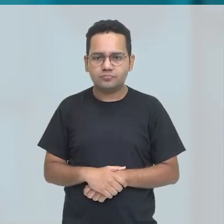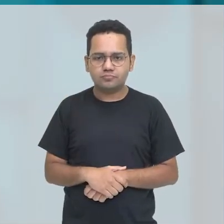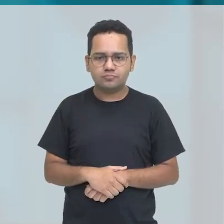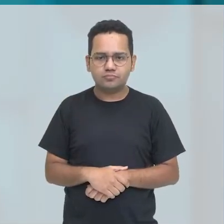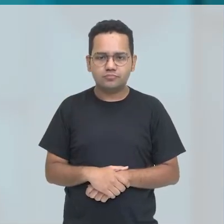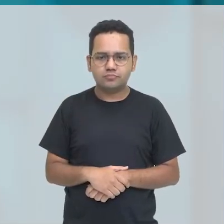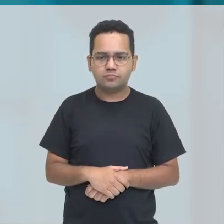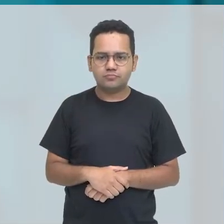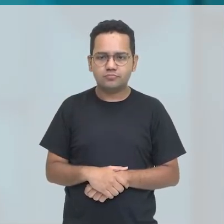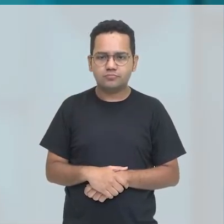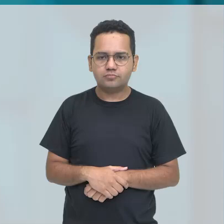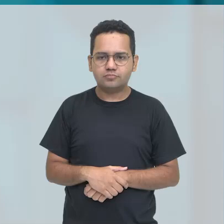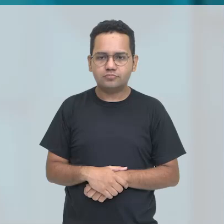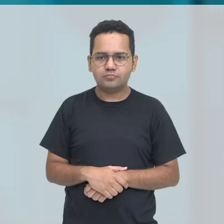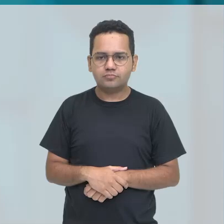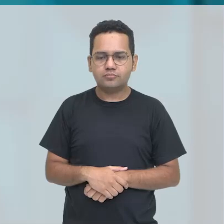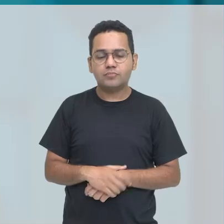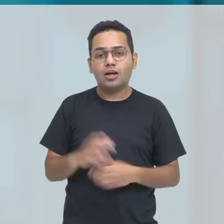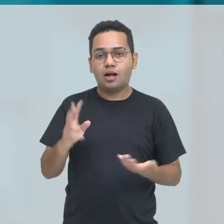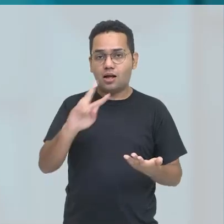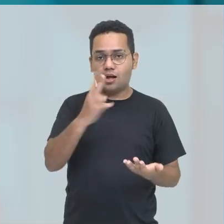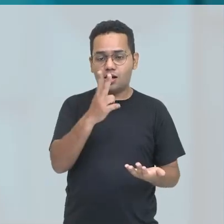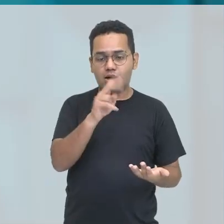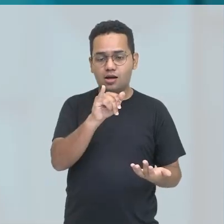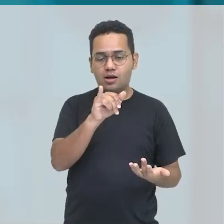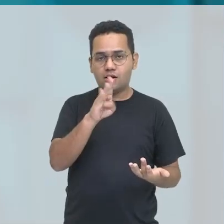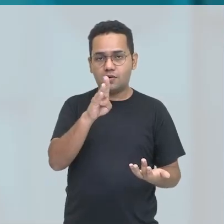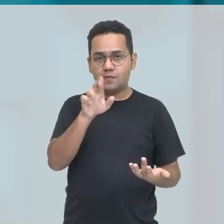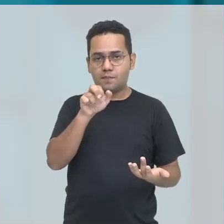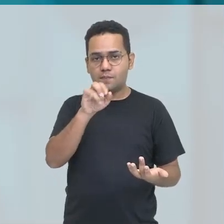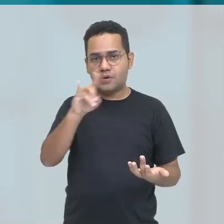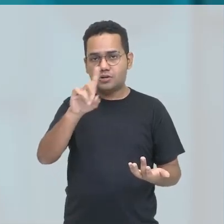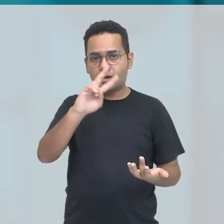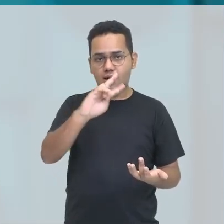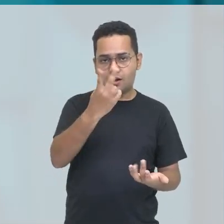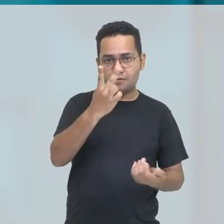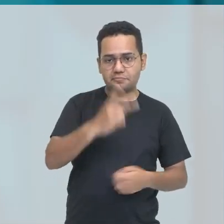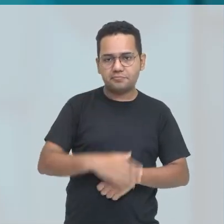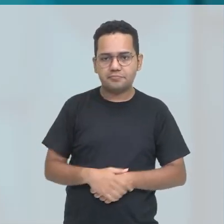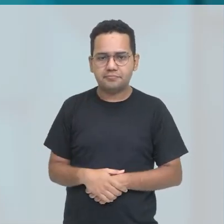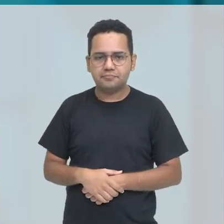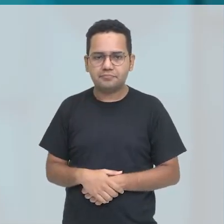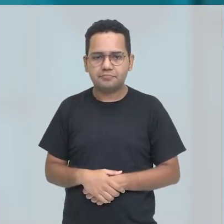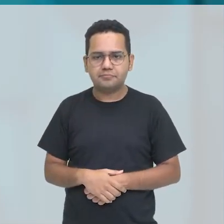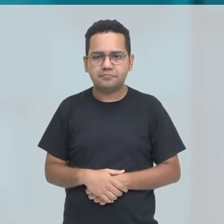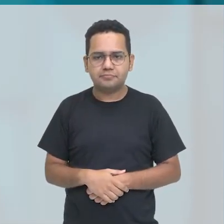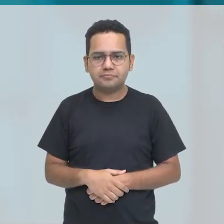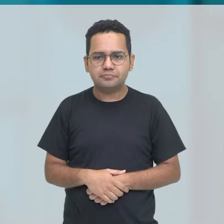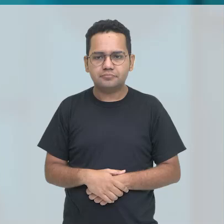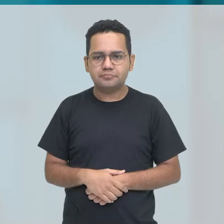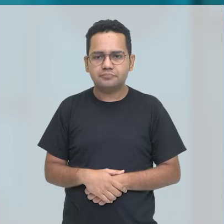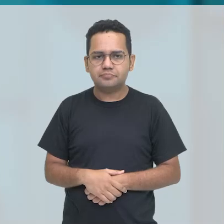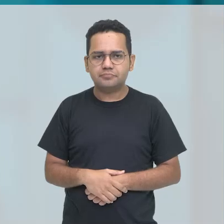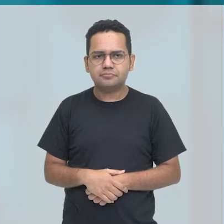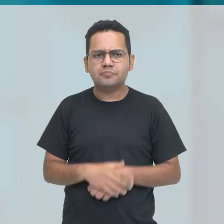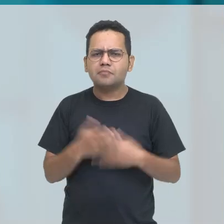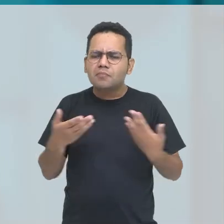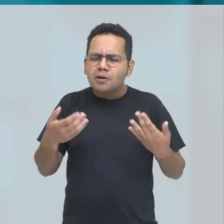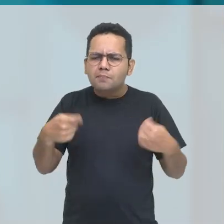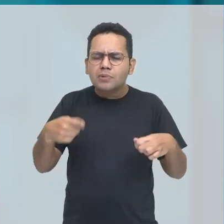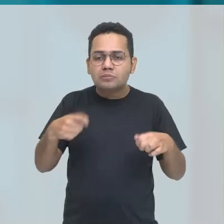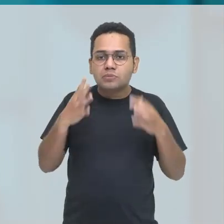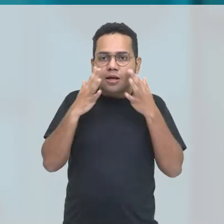Só que a língua inglesa tem o seu H ali, algumas situações bem importantes que a gente